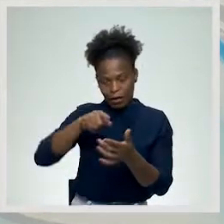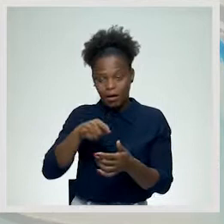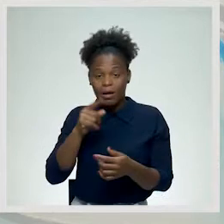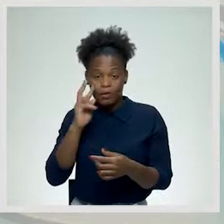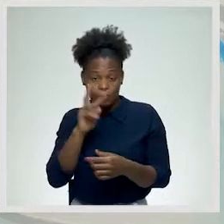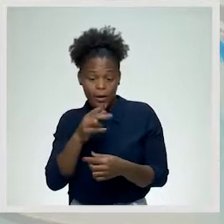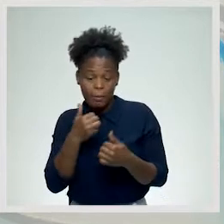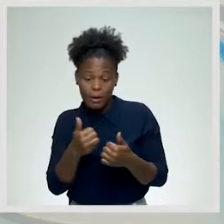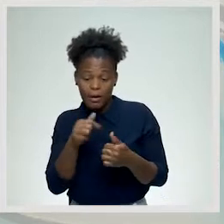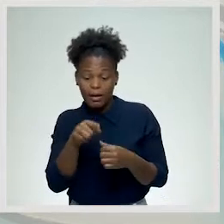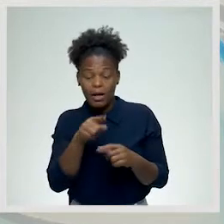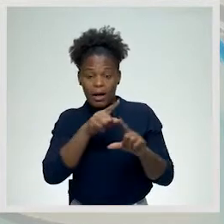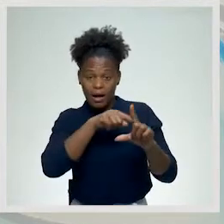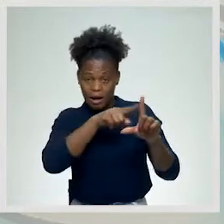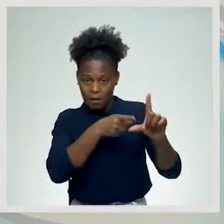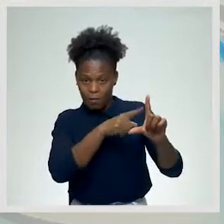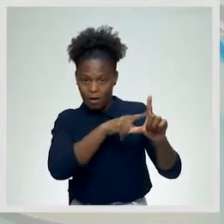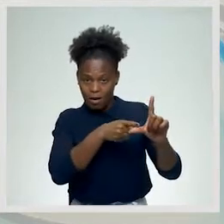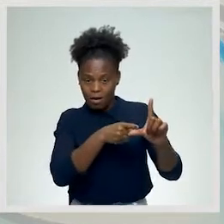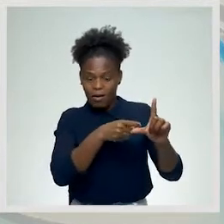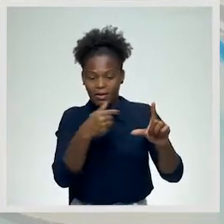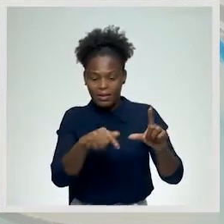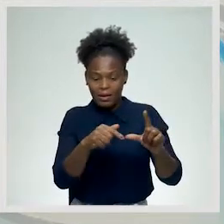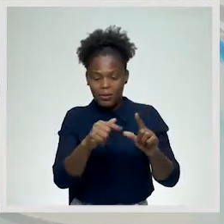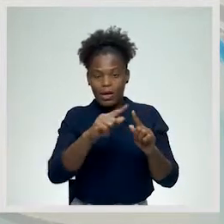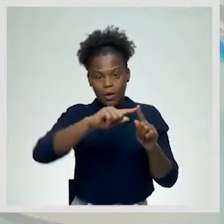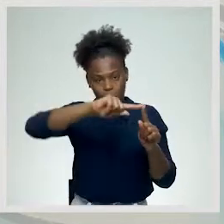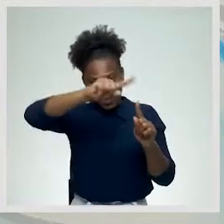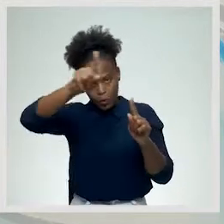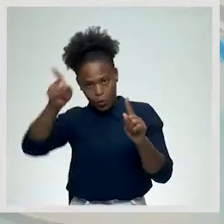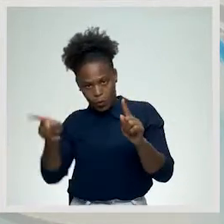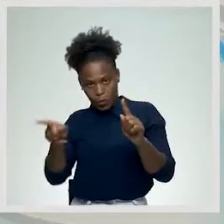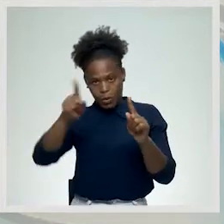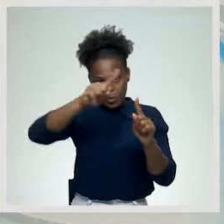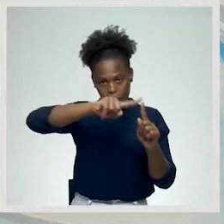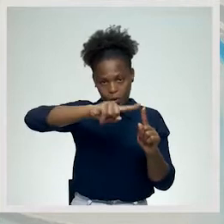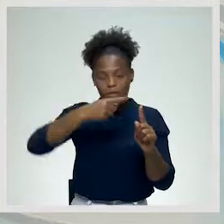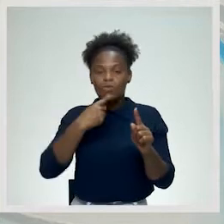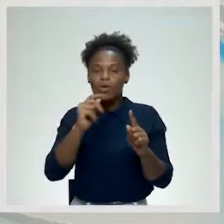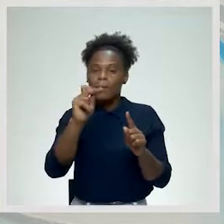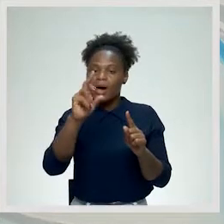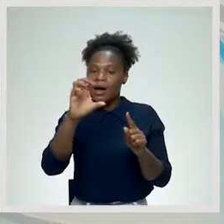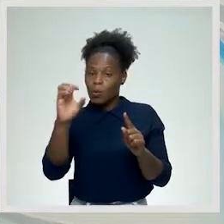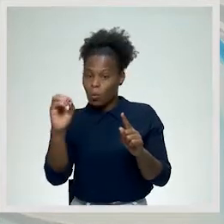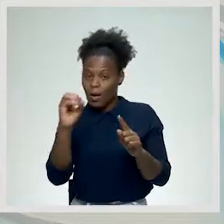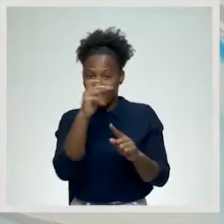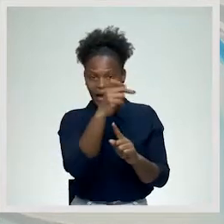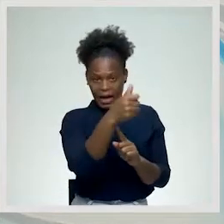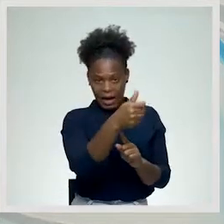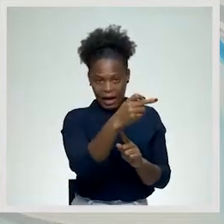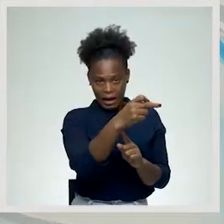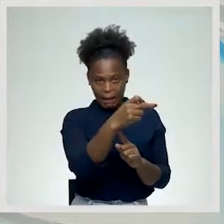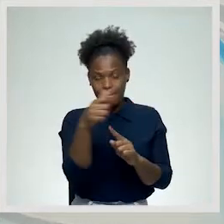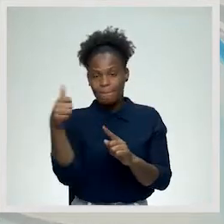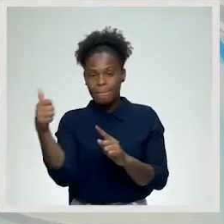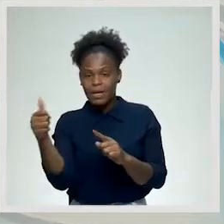que este ângulo tem um arco correspondente. O arco AB corresponde